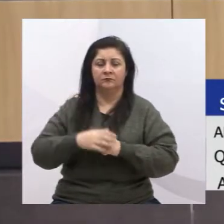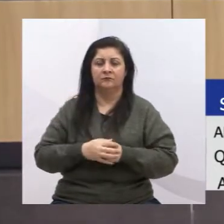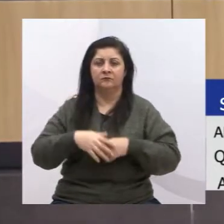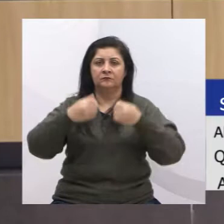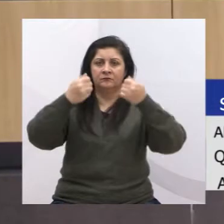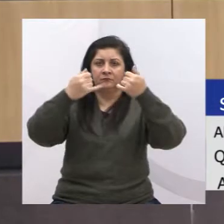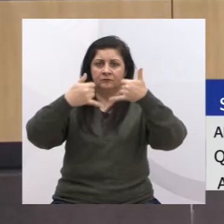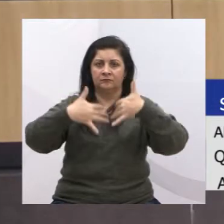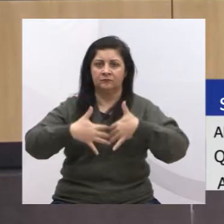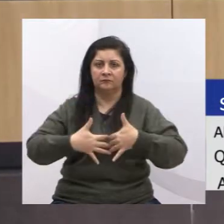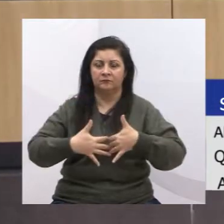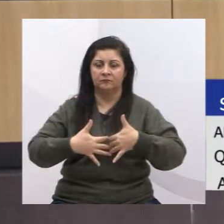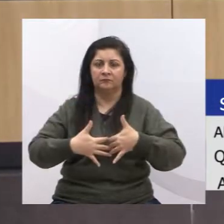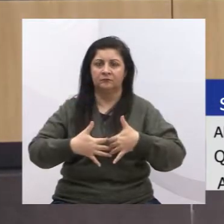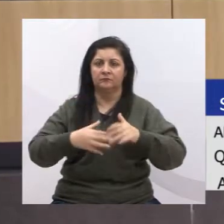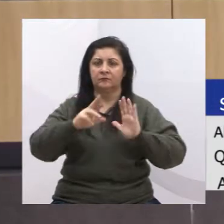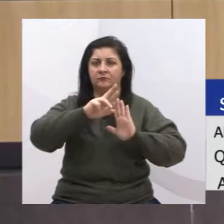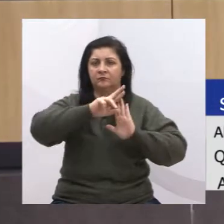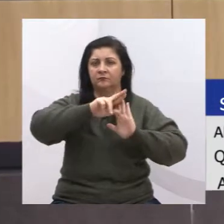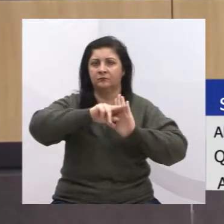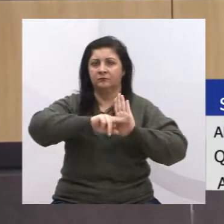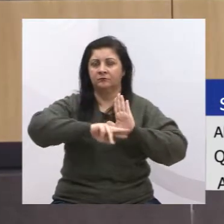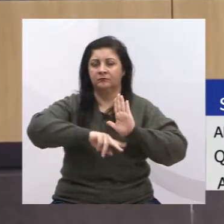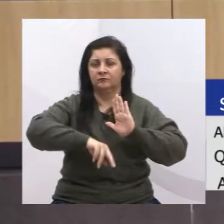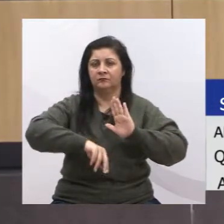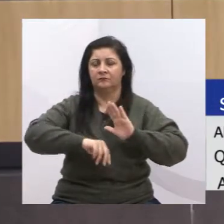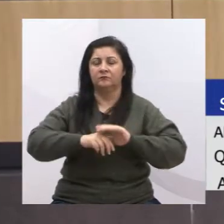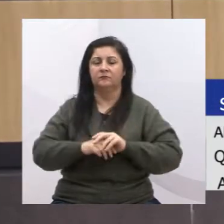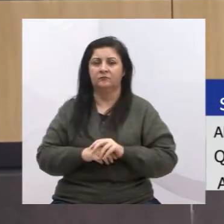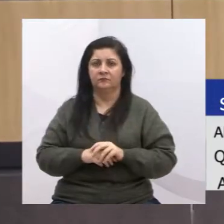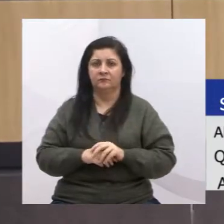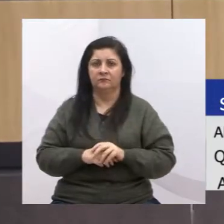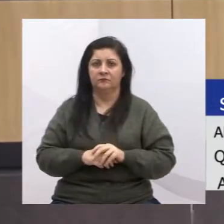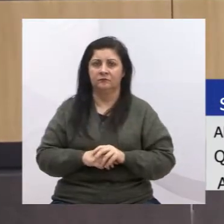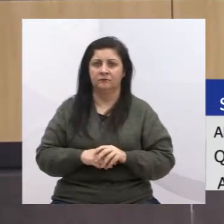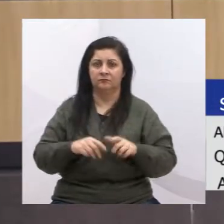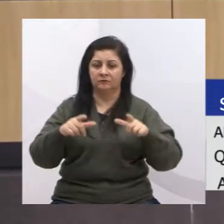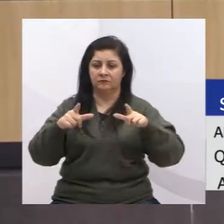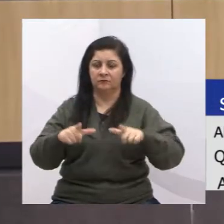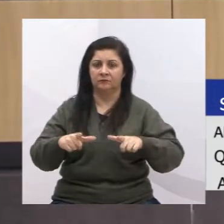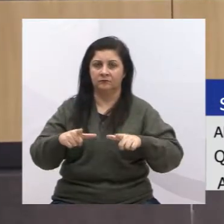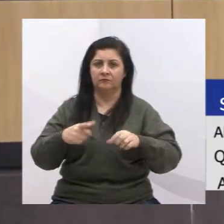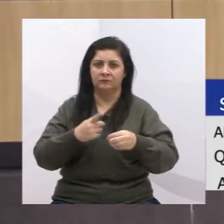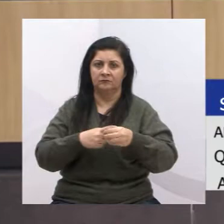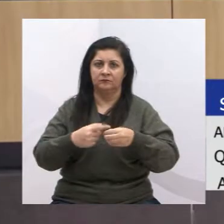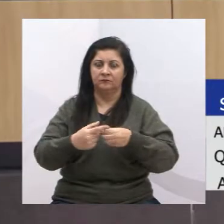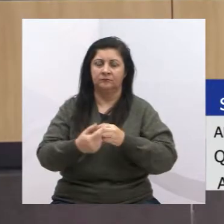sobre Código de Normas, Postura e Instalações Municipais.